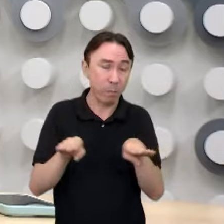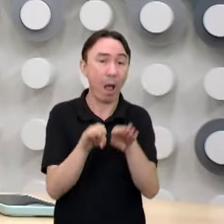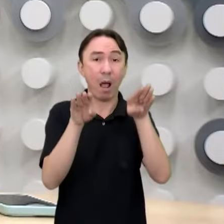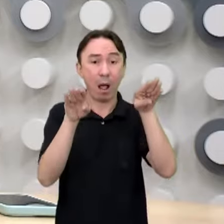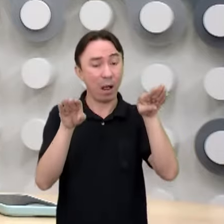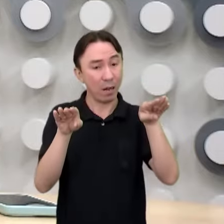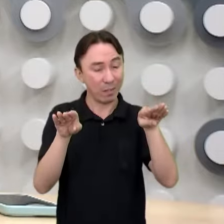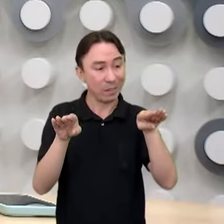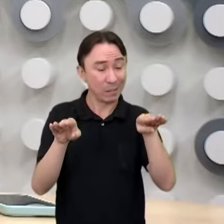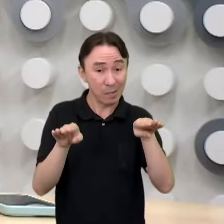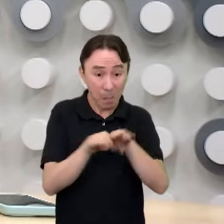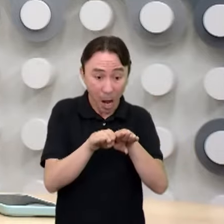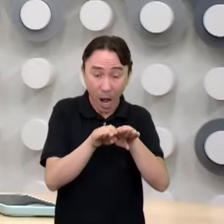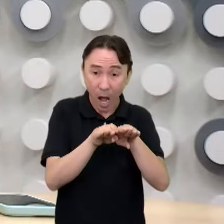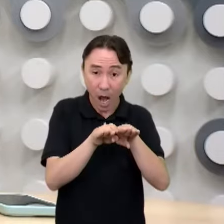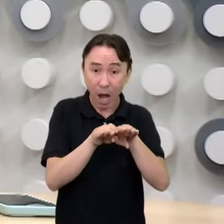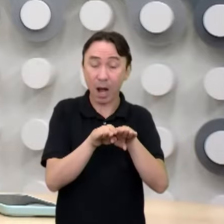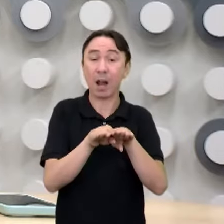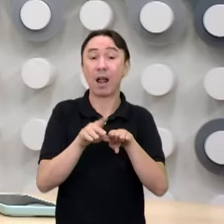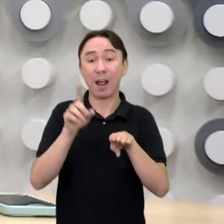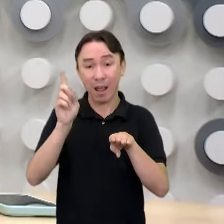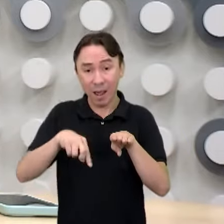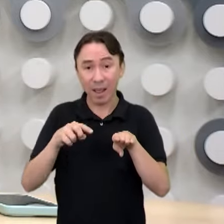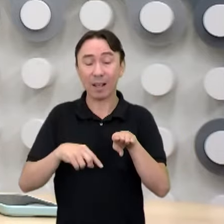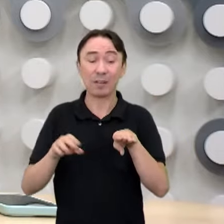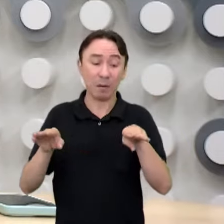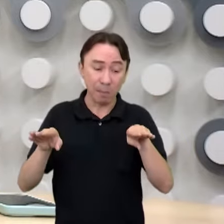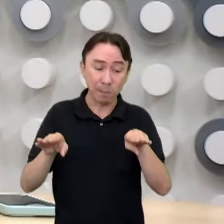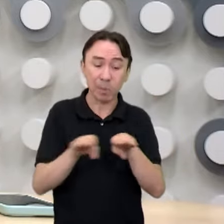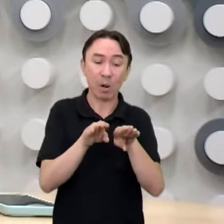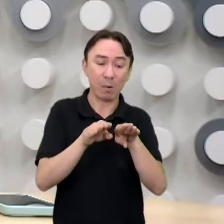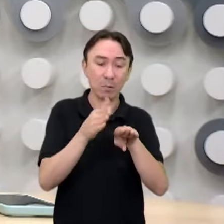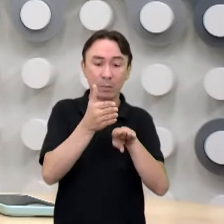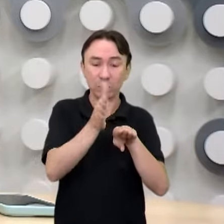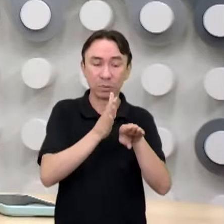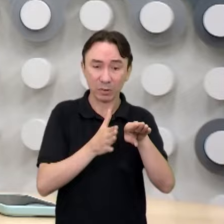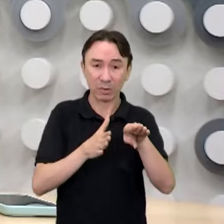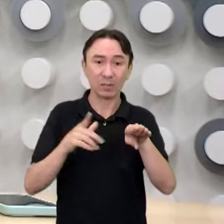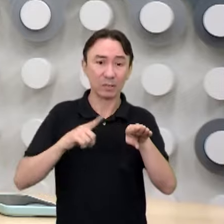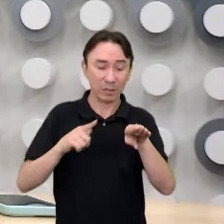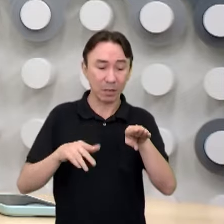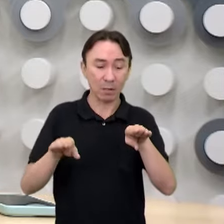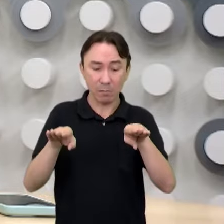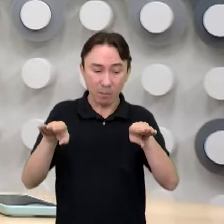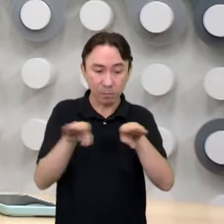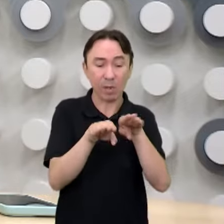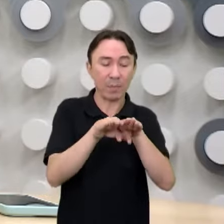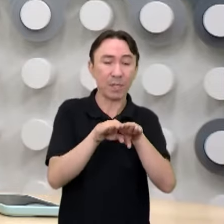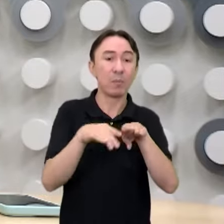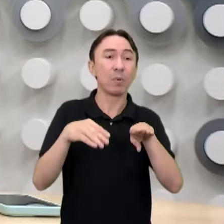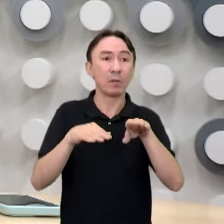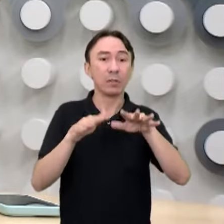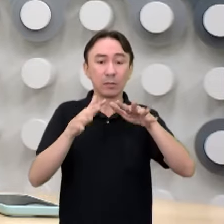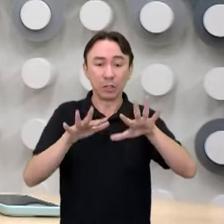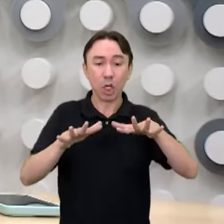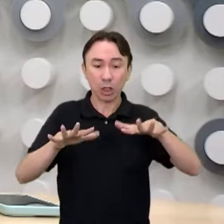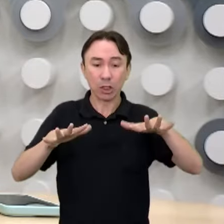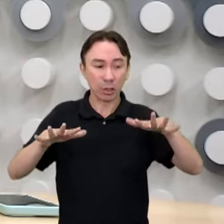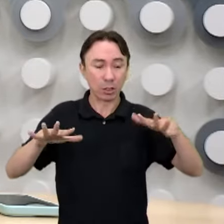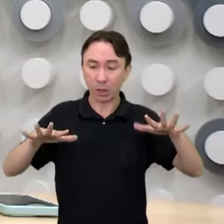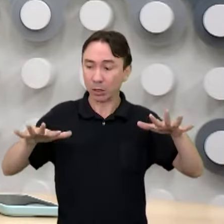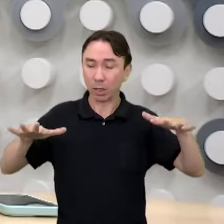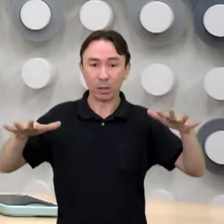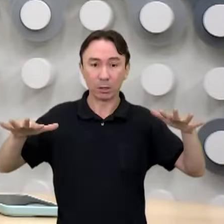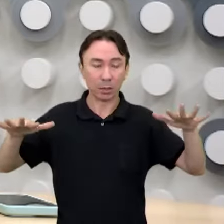encontram, naquele encontro nós chamamos de hipocentro. Aí vai formando ondas gigantescas, assim, que elas vão